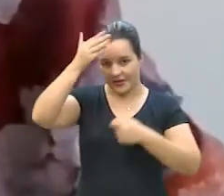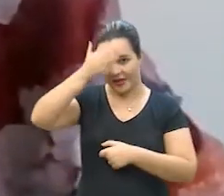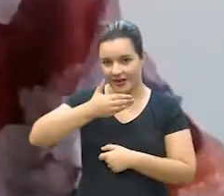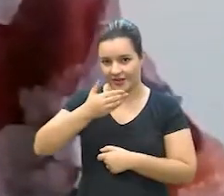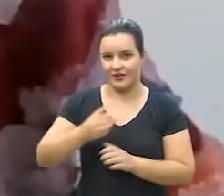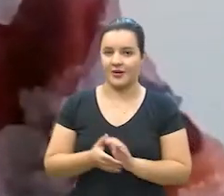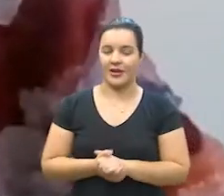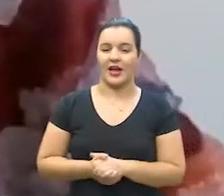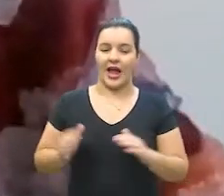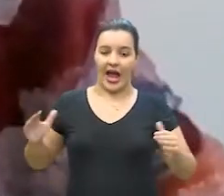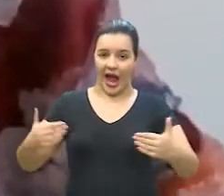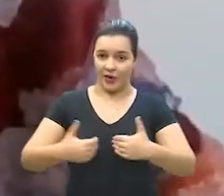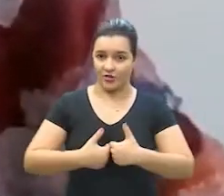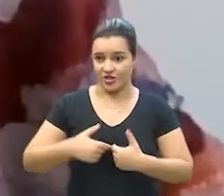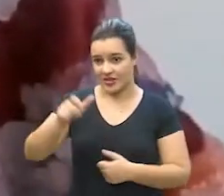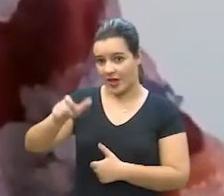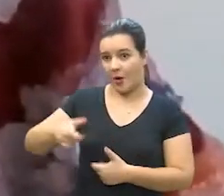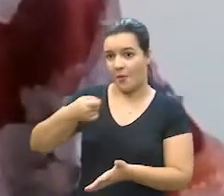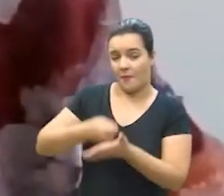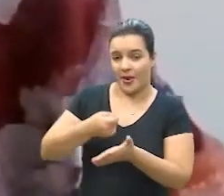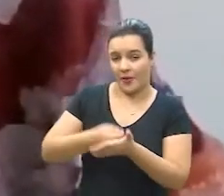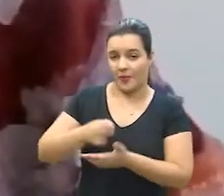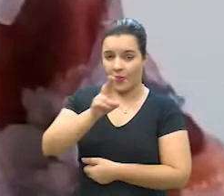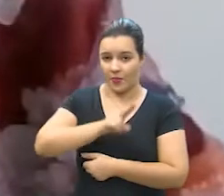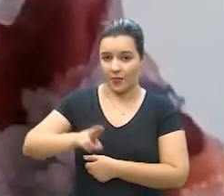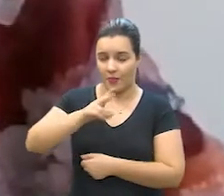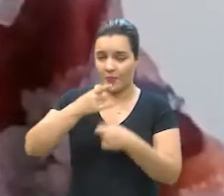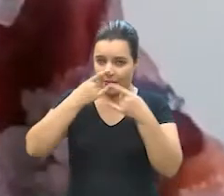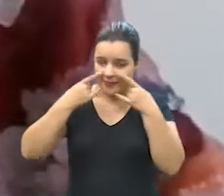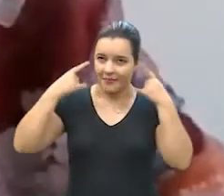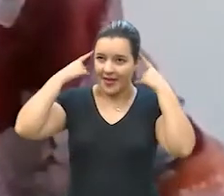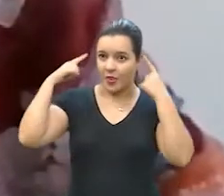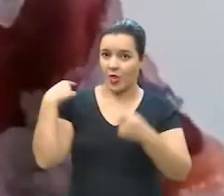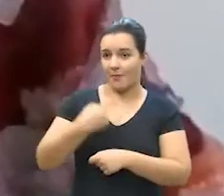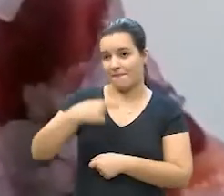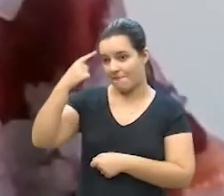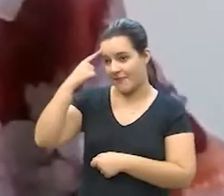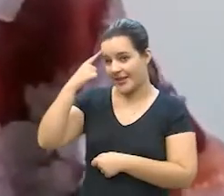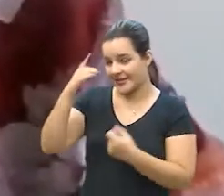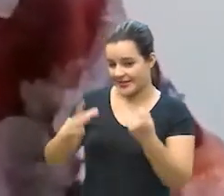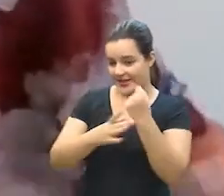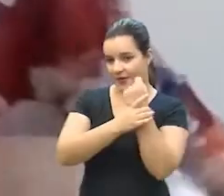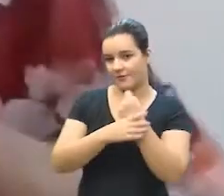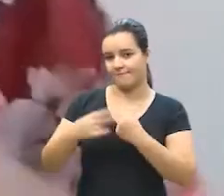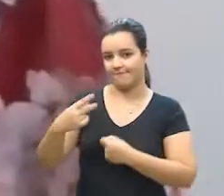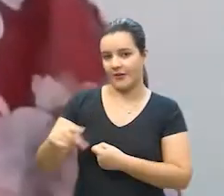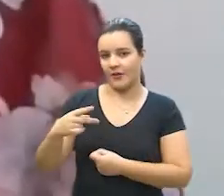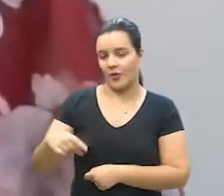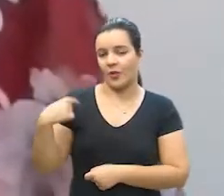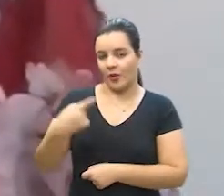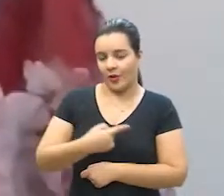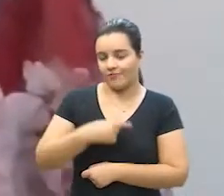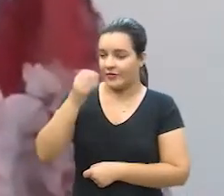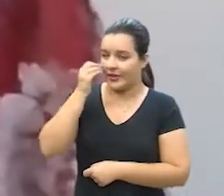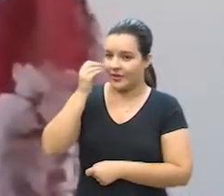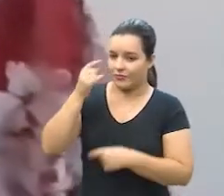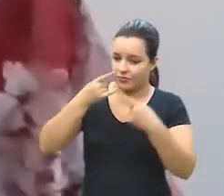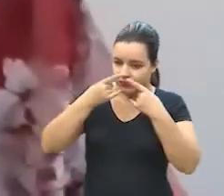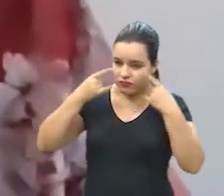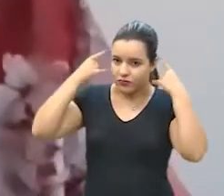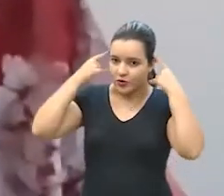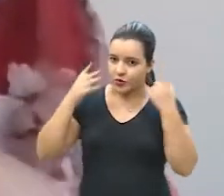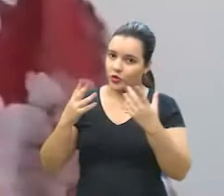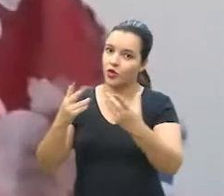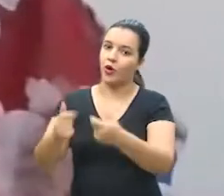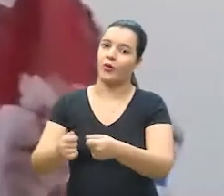são obrigados a usar máscara, mas por uma questão de segurança deles, a gente tem trabalhado e todos